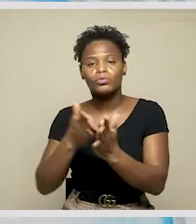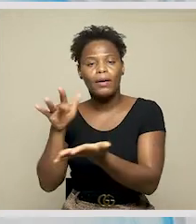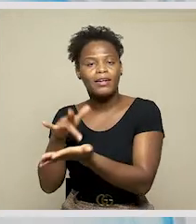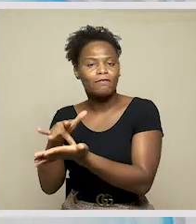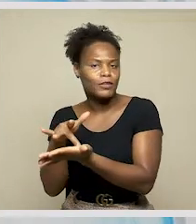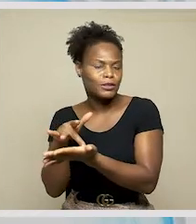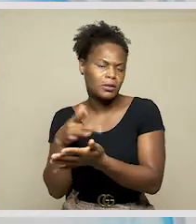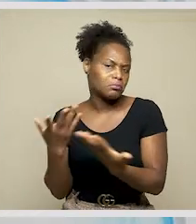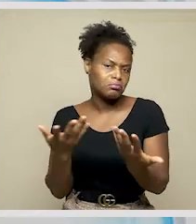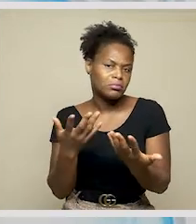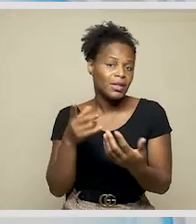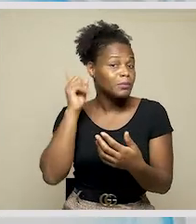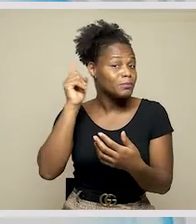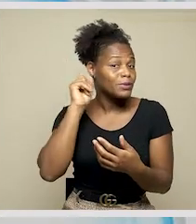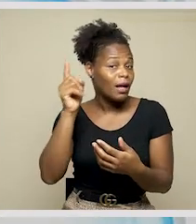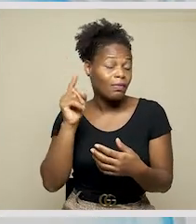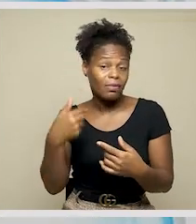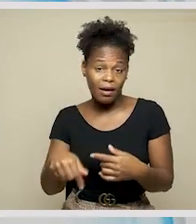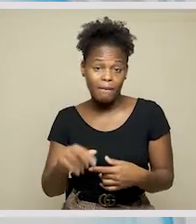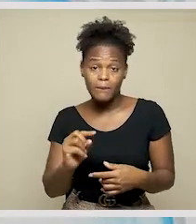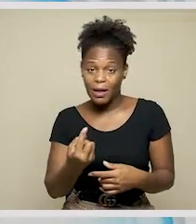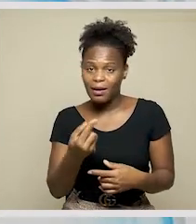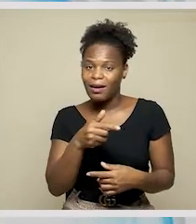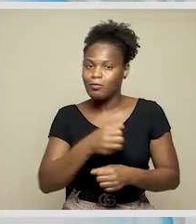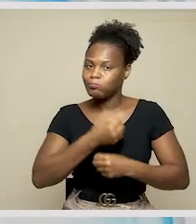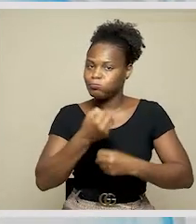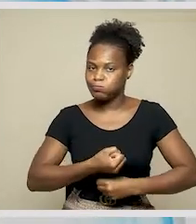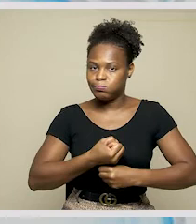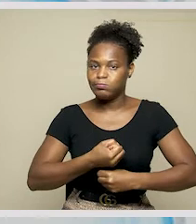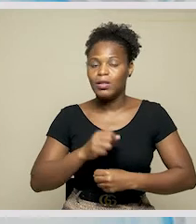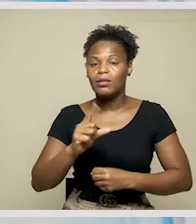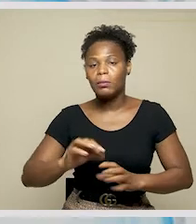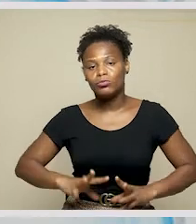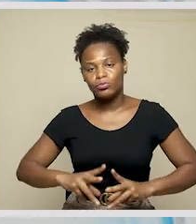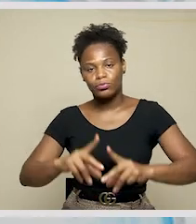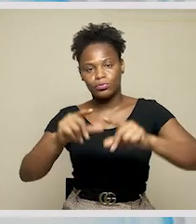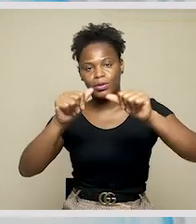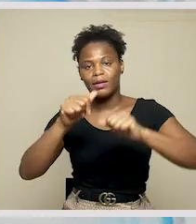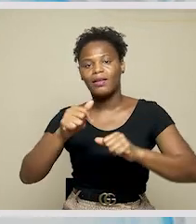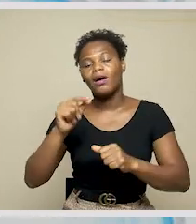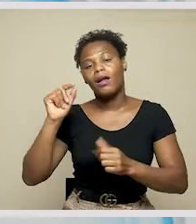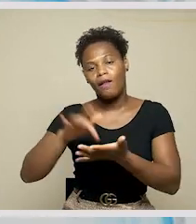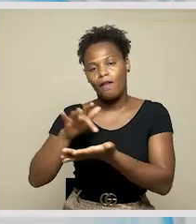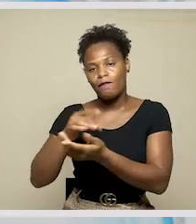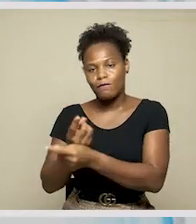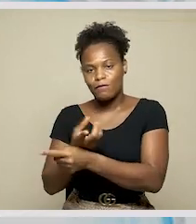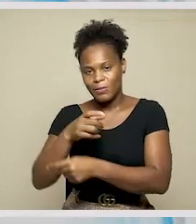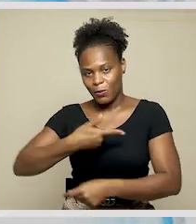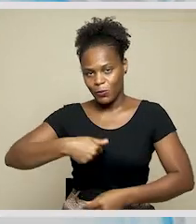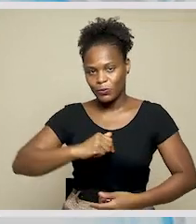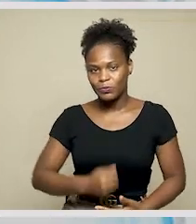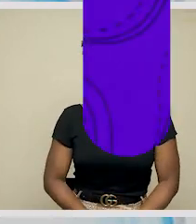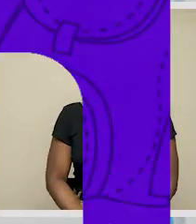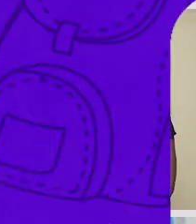revistas literárias que foram importantíssimas para a afirmação e o desenvolvimento da nossa literatura.